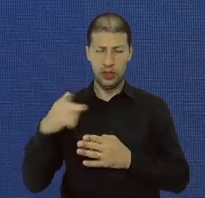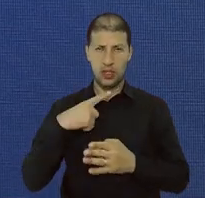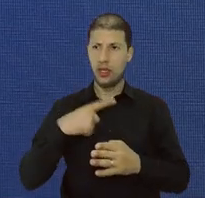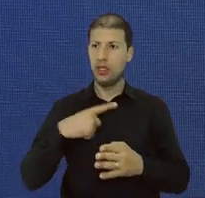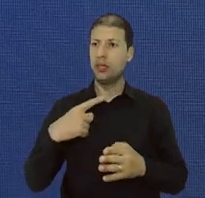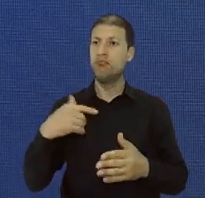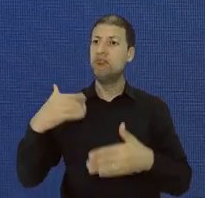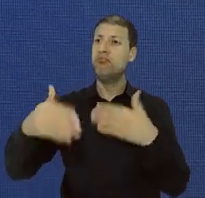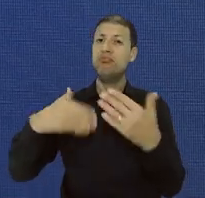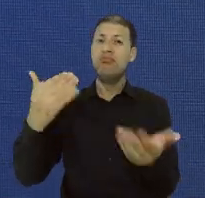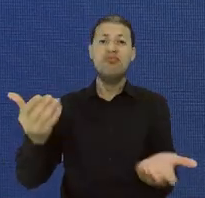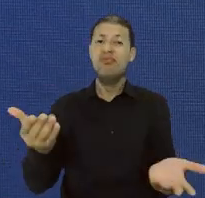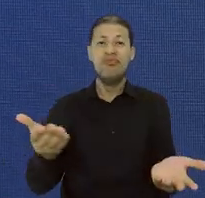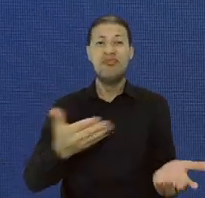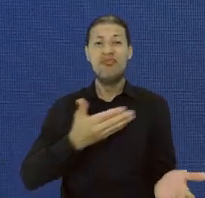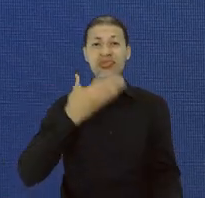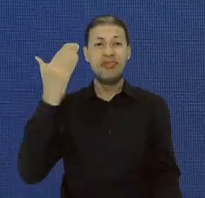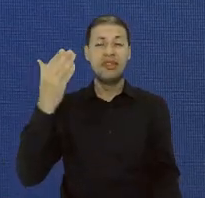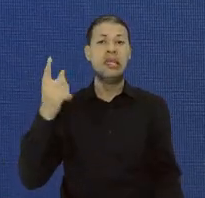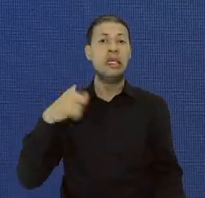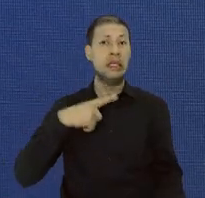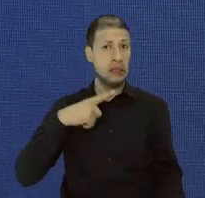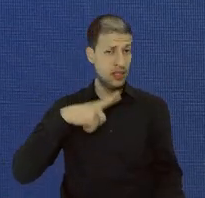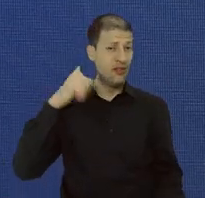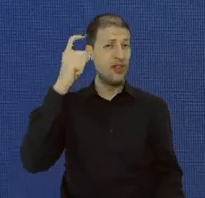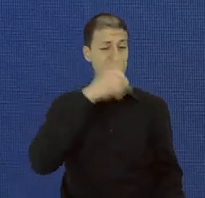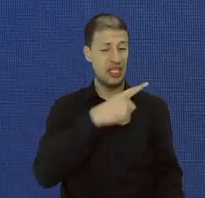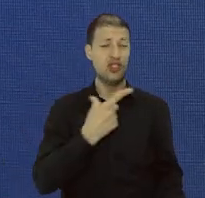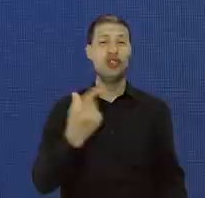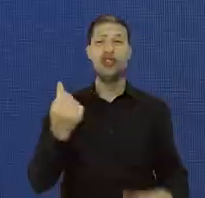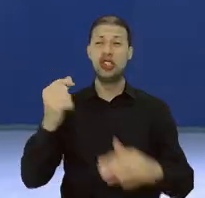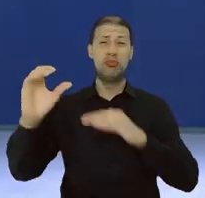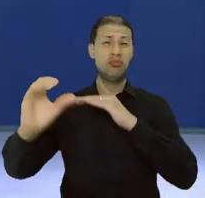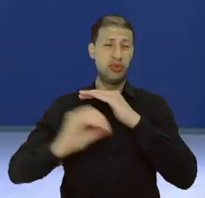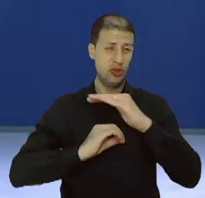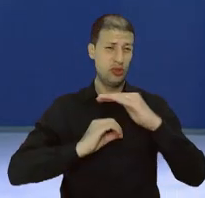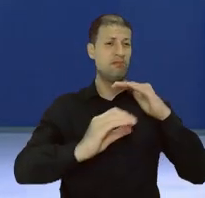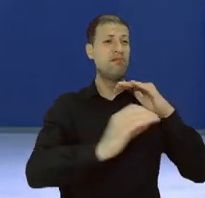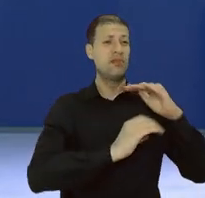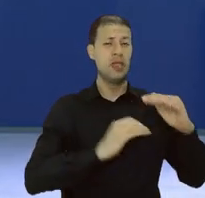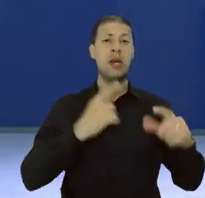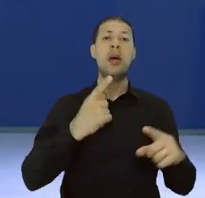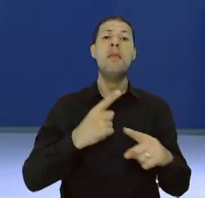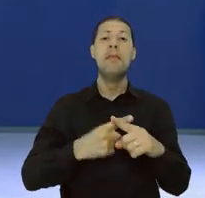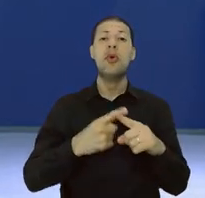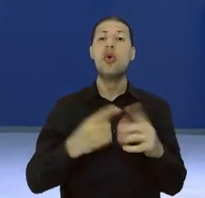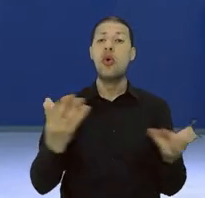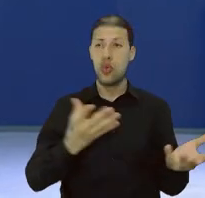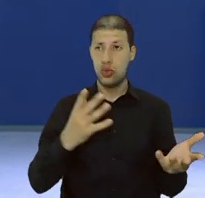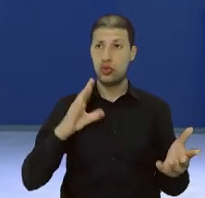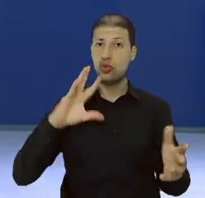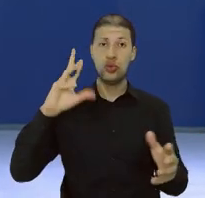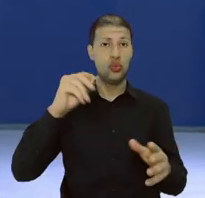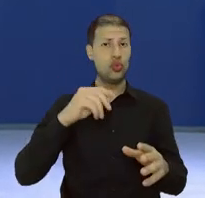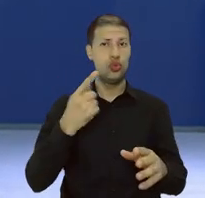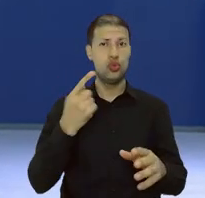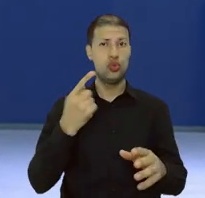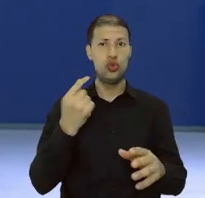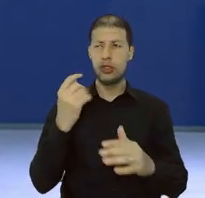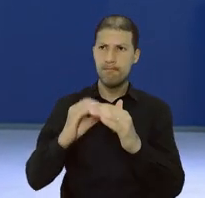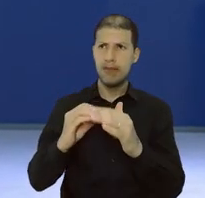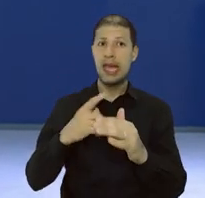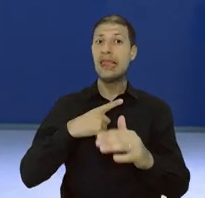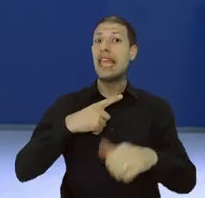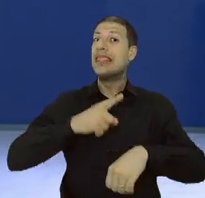eles vão ter bastante dificuldade de captar porque hoje os investidores estão tendo mais tempo de fazer